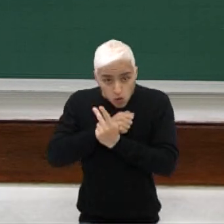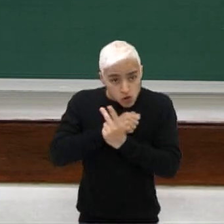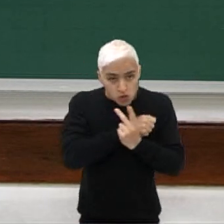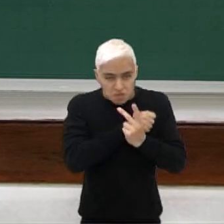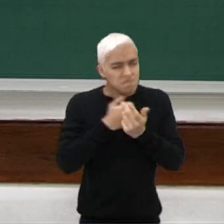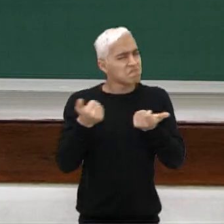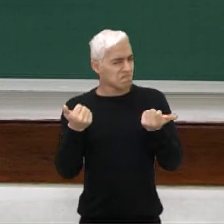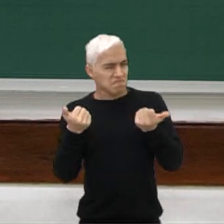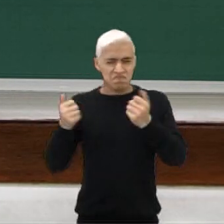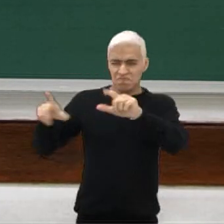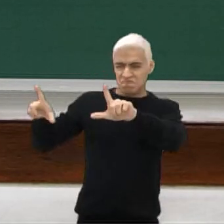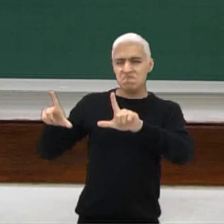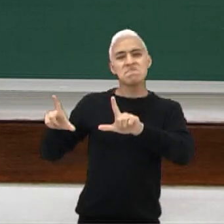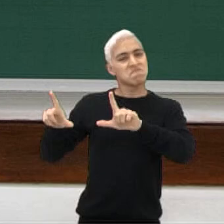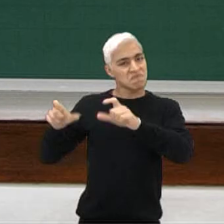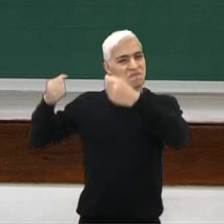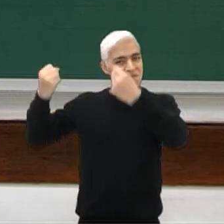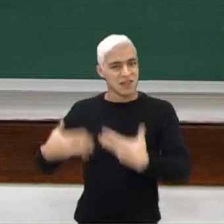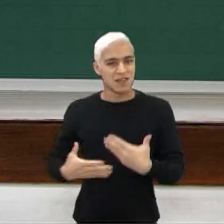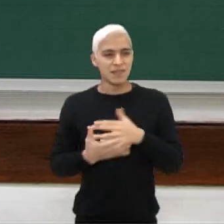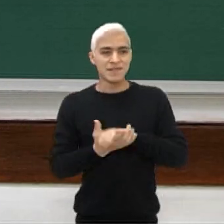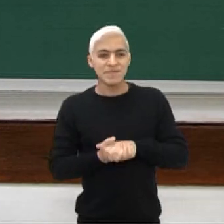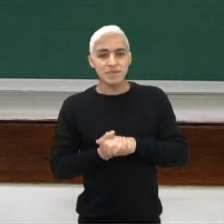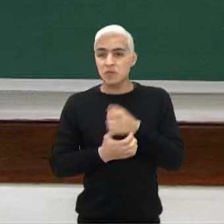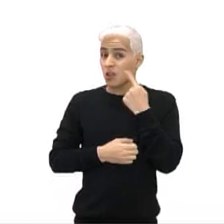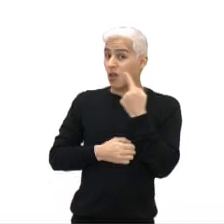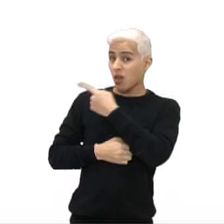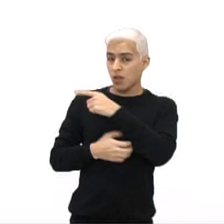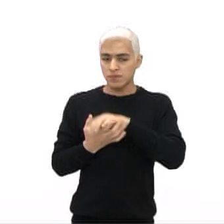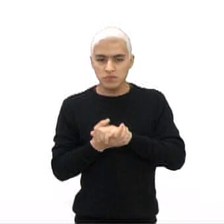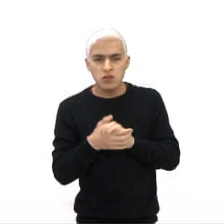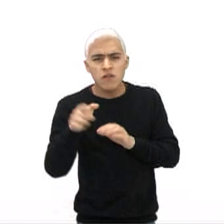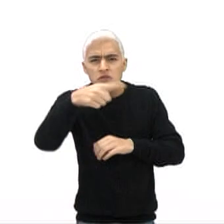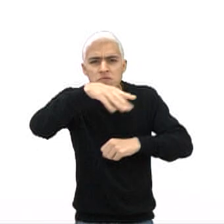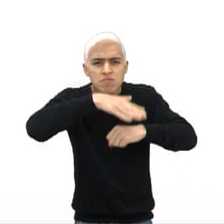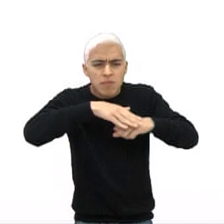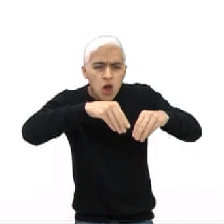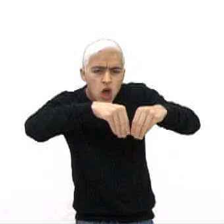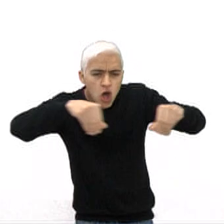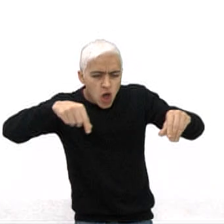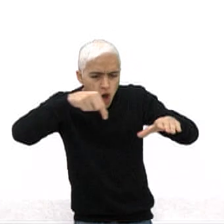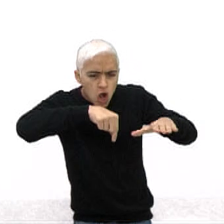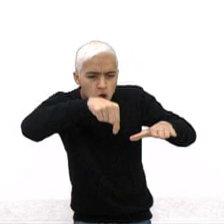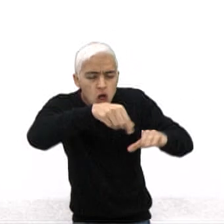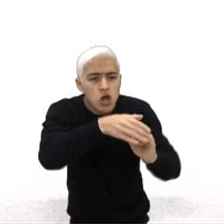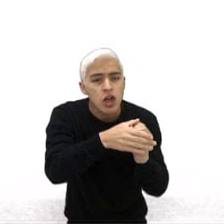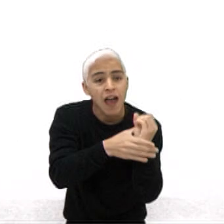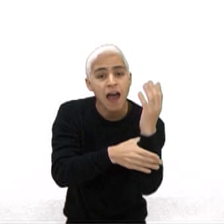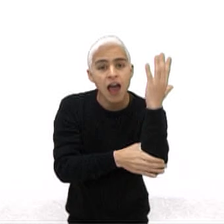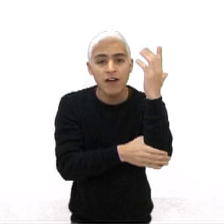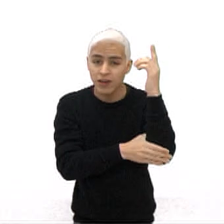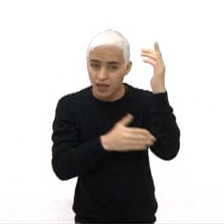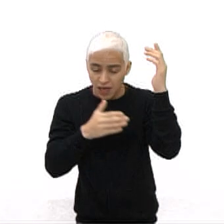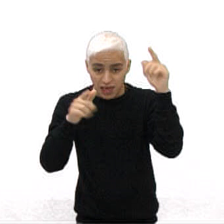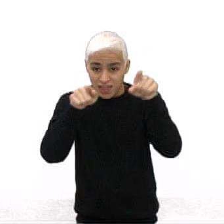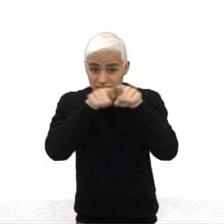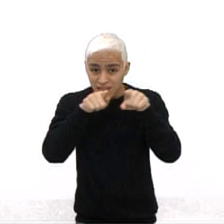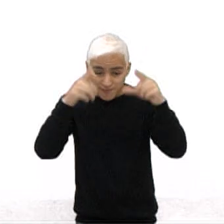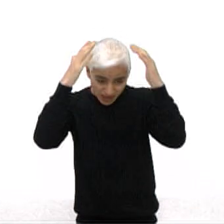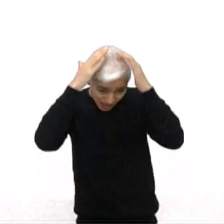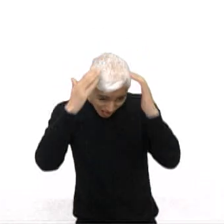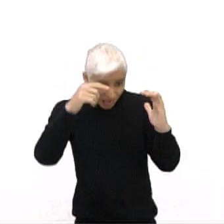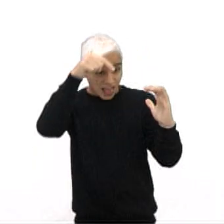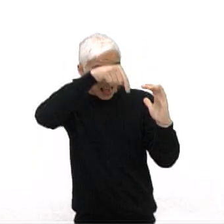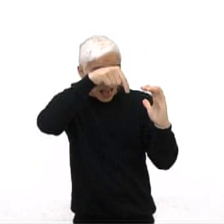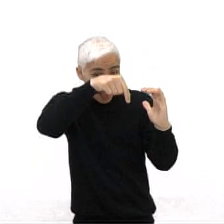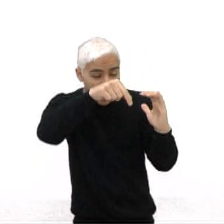lá. Depois eu tenho plante árvores, ideias e coisas